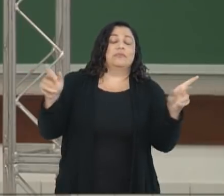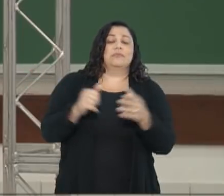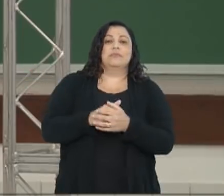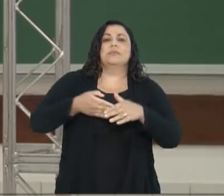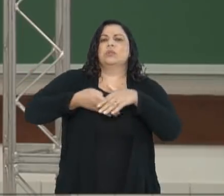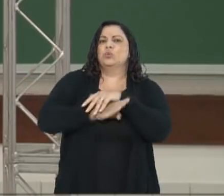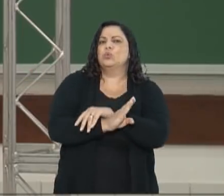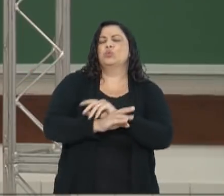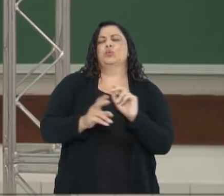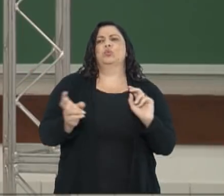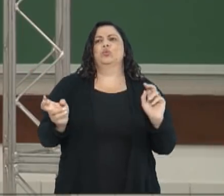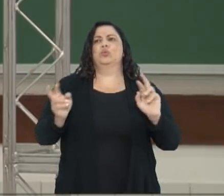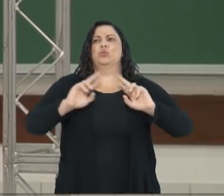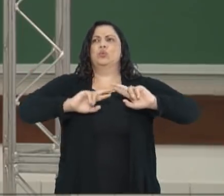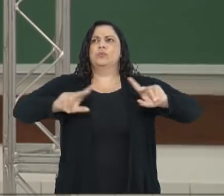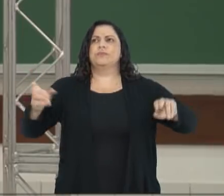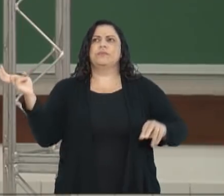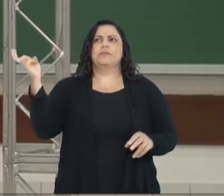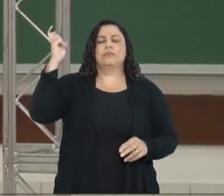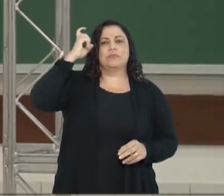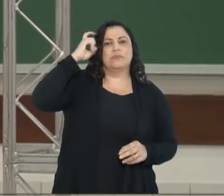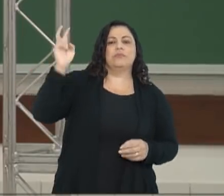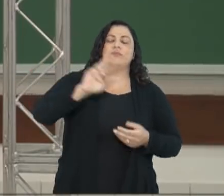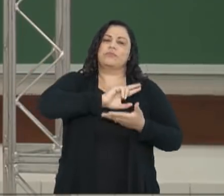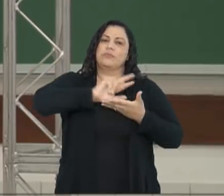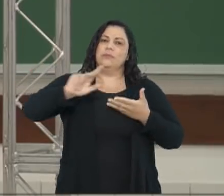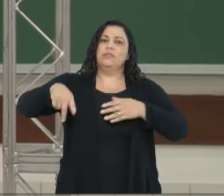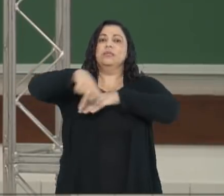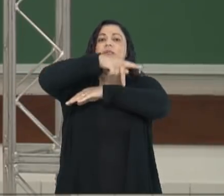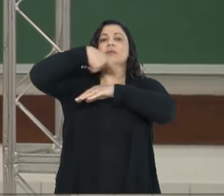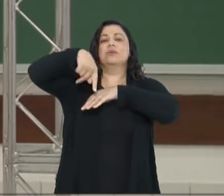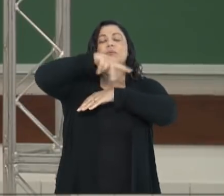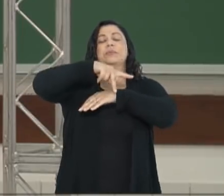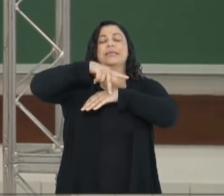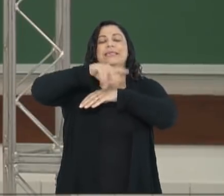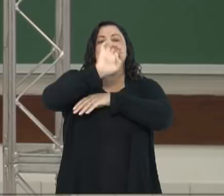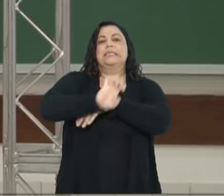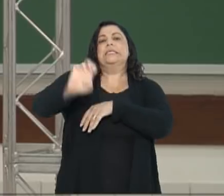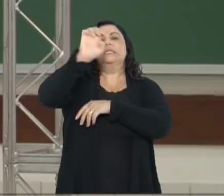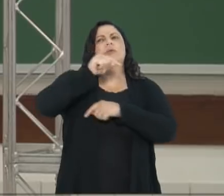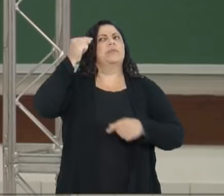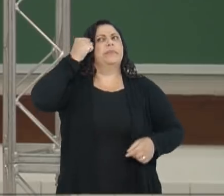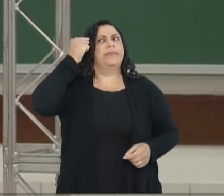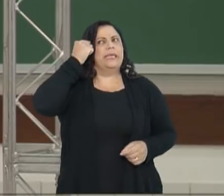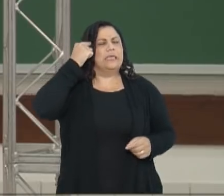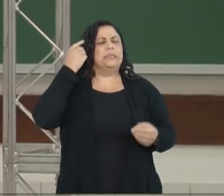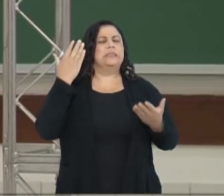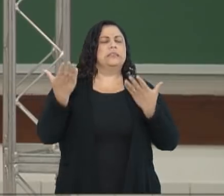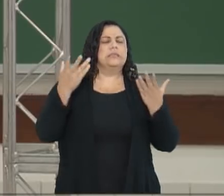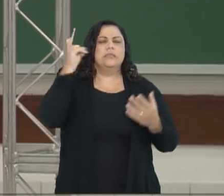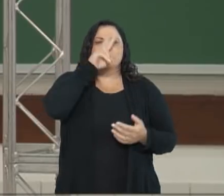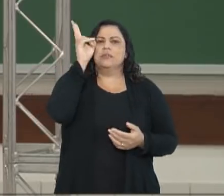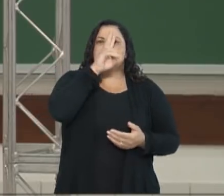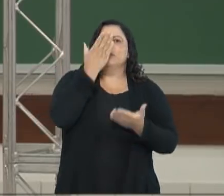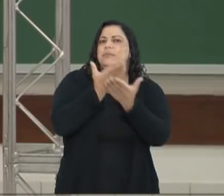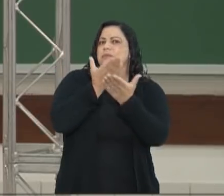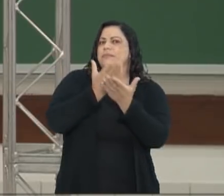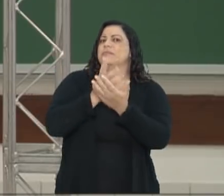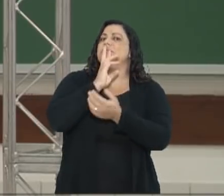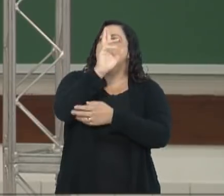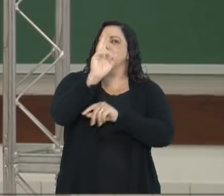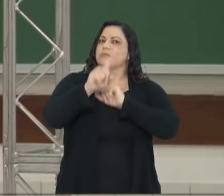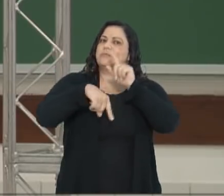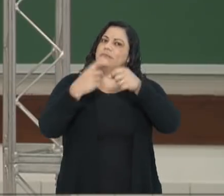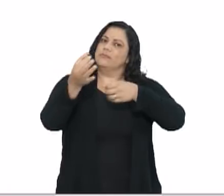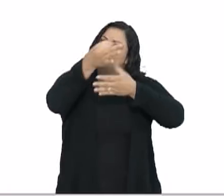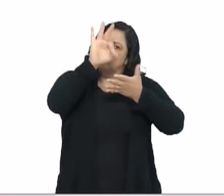hábitos, costumes mais corriqueiros nos países da Europa. Pensem um pouquinho lá, lembrem da aula, respondam e a gente volta com a